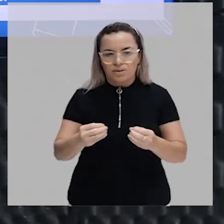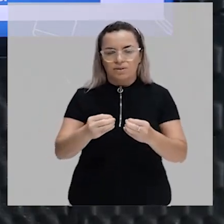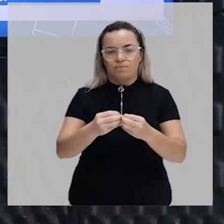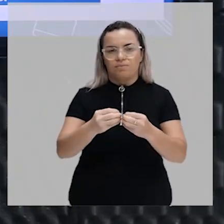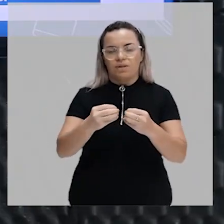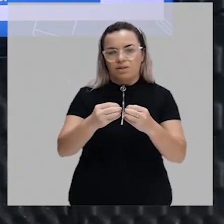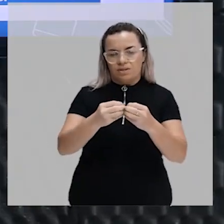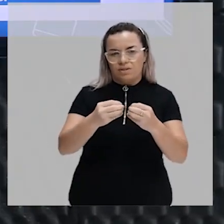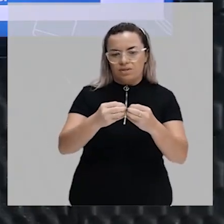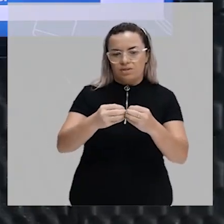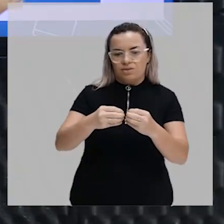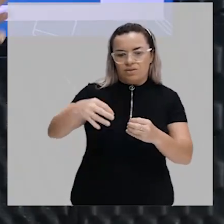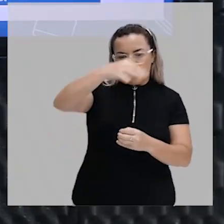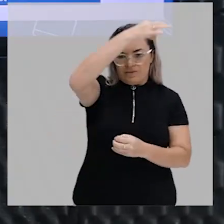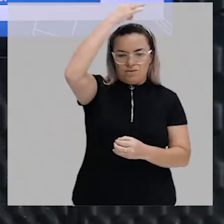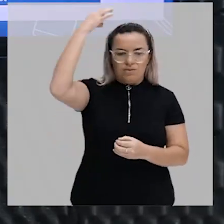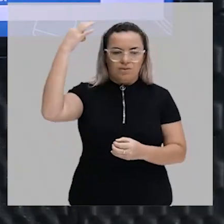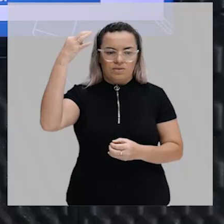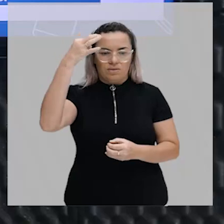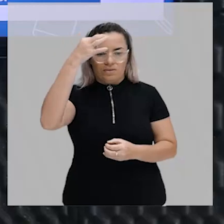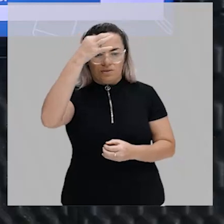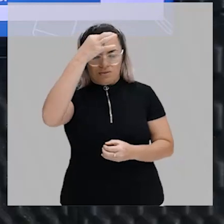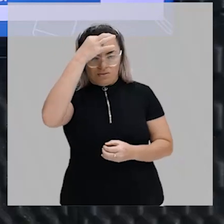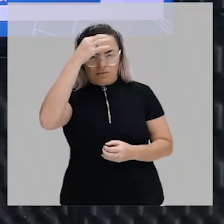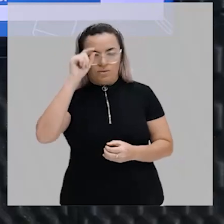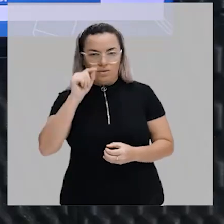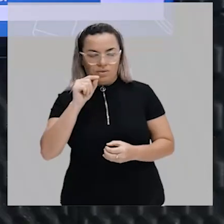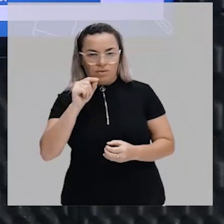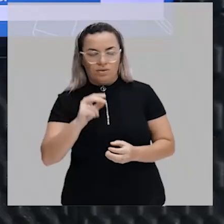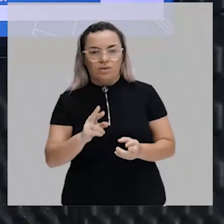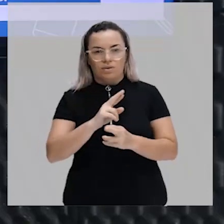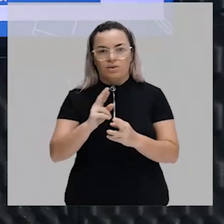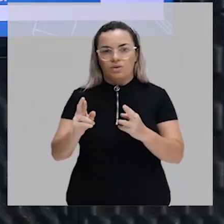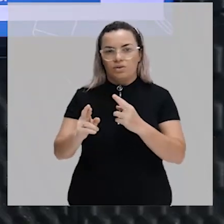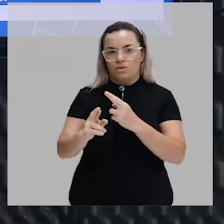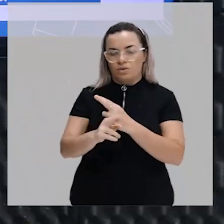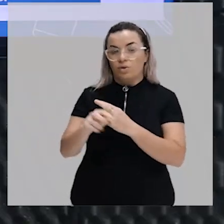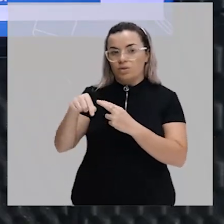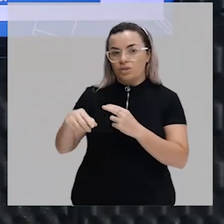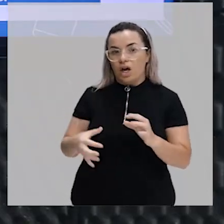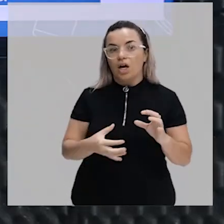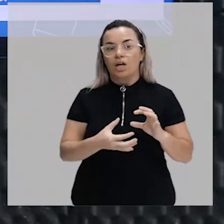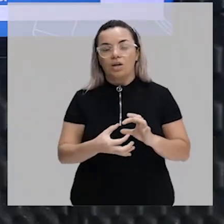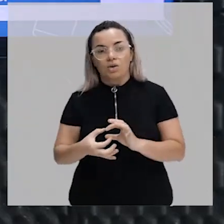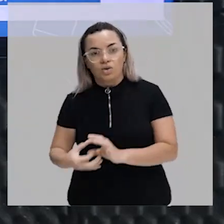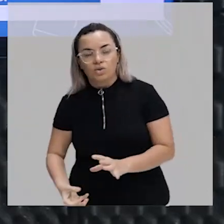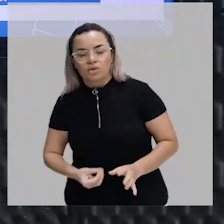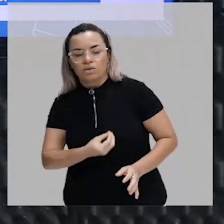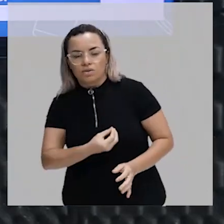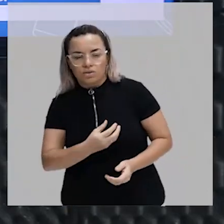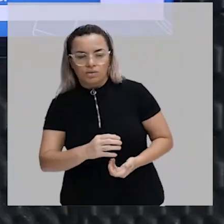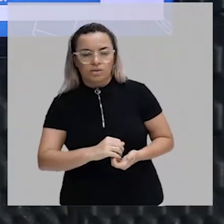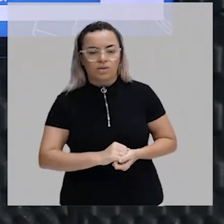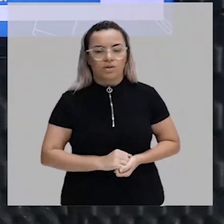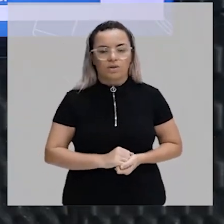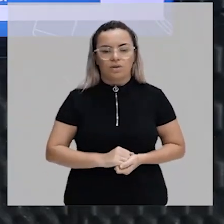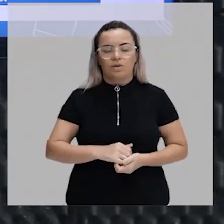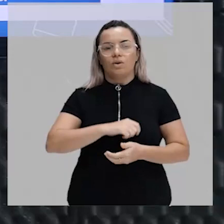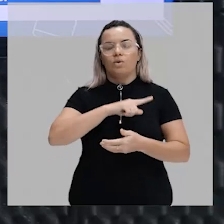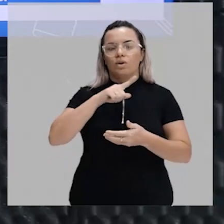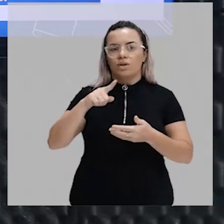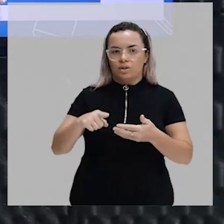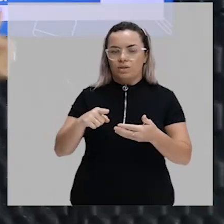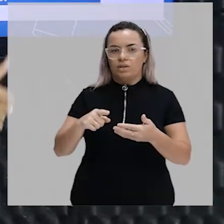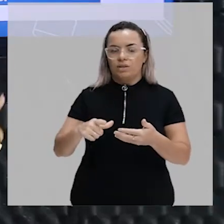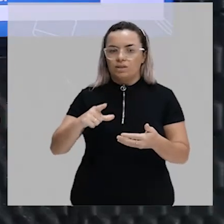campo espiritual com o campo físico, né? O que confirma as alternativas A,